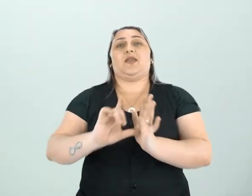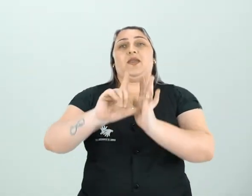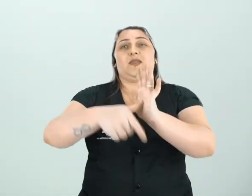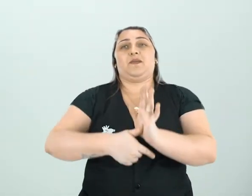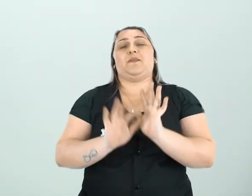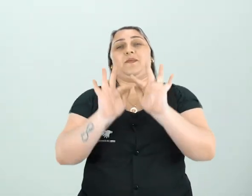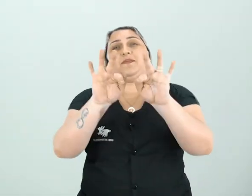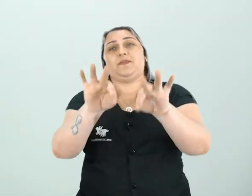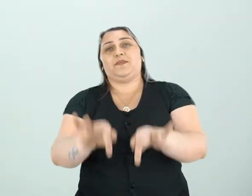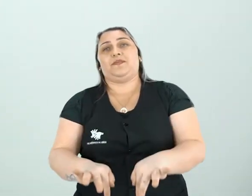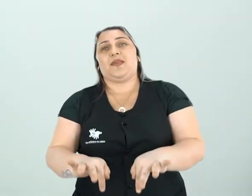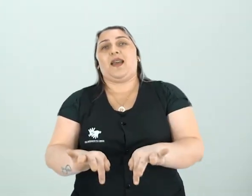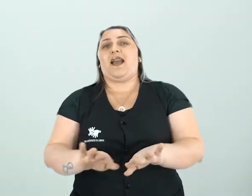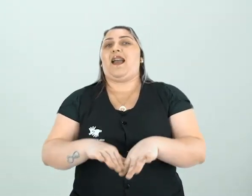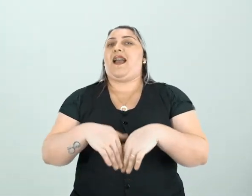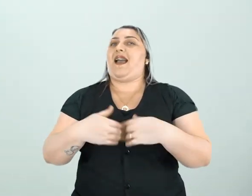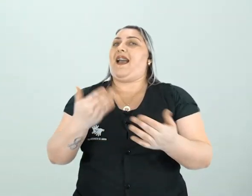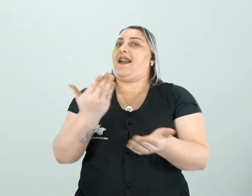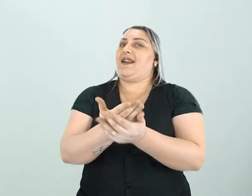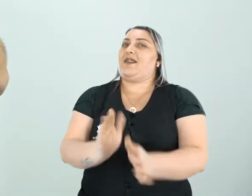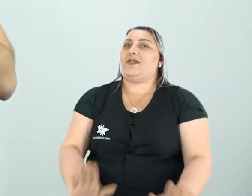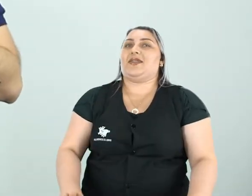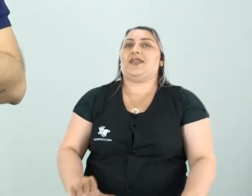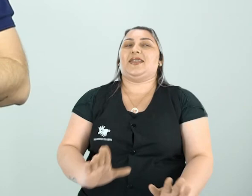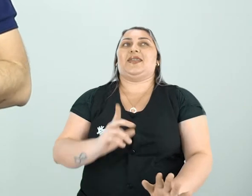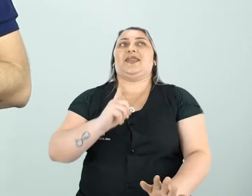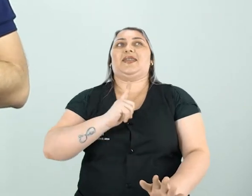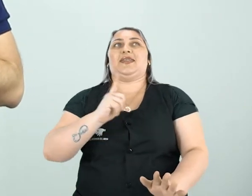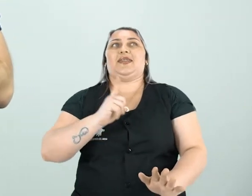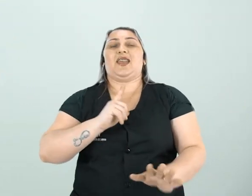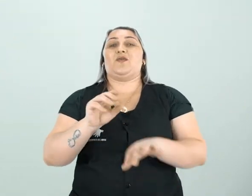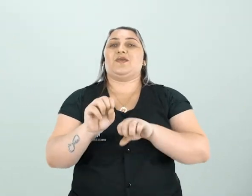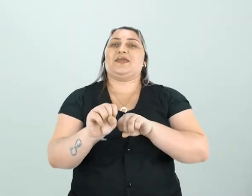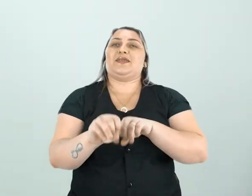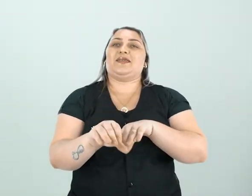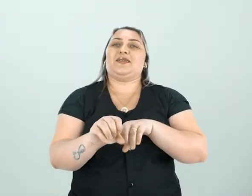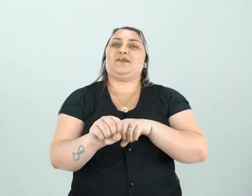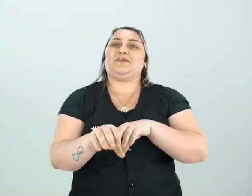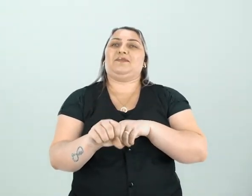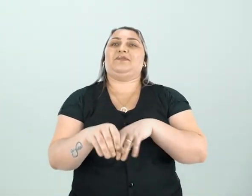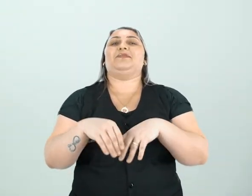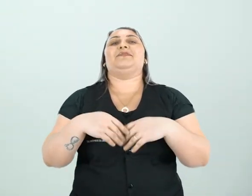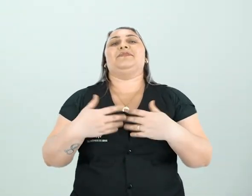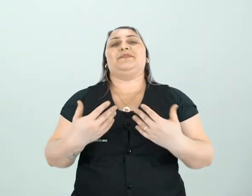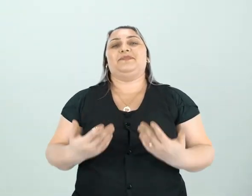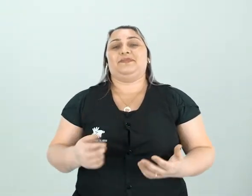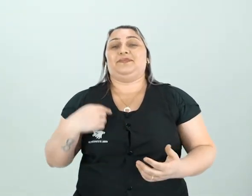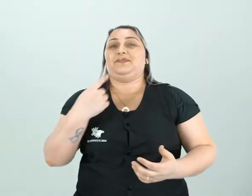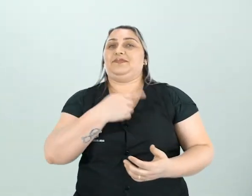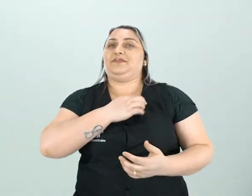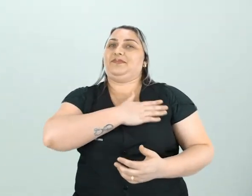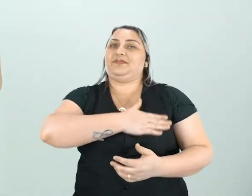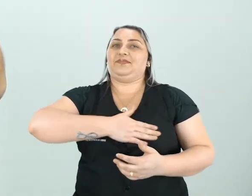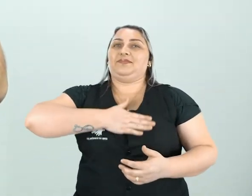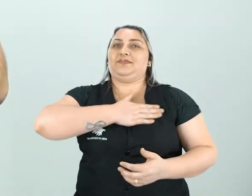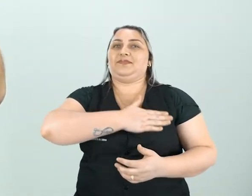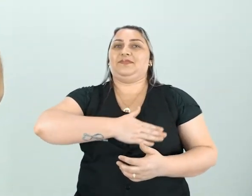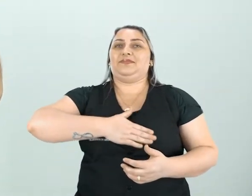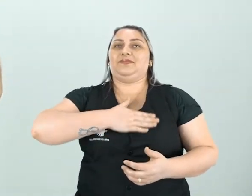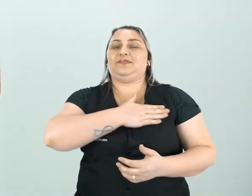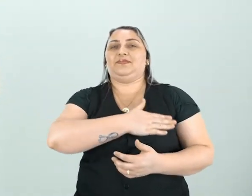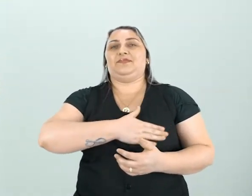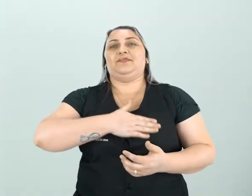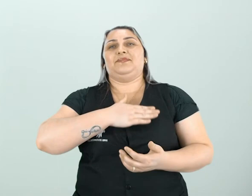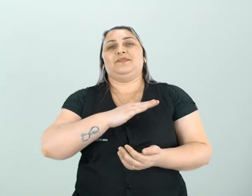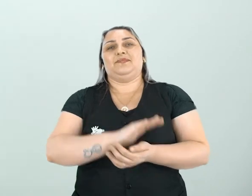do final, não acabou. Ainda tem o quê? Um ensinamento. Quando nós gostamos, né, de